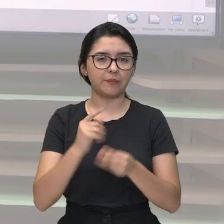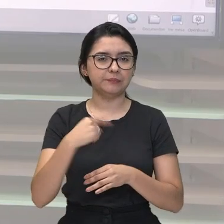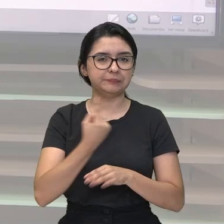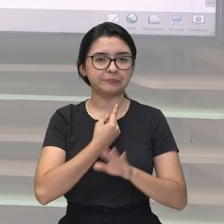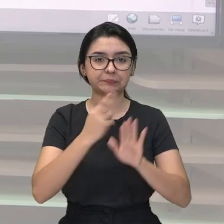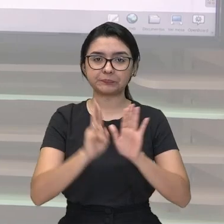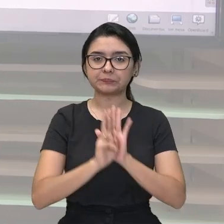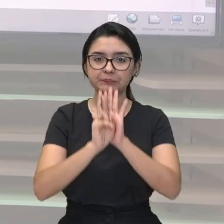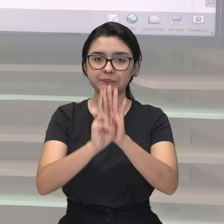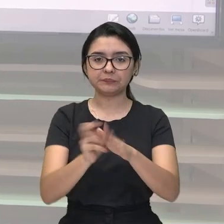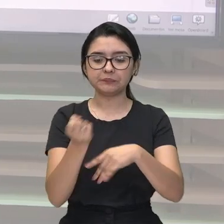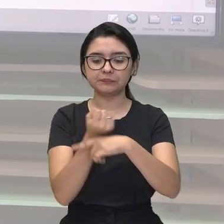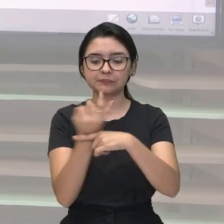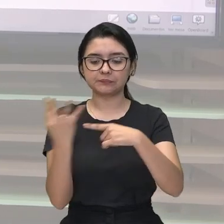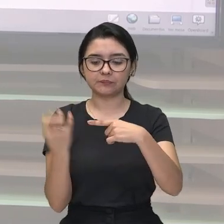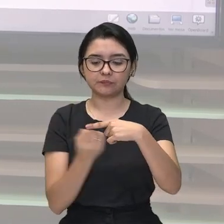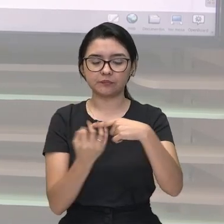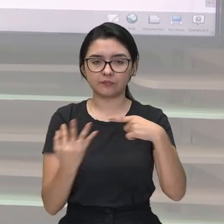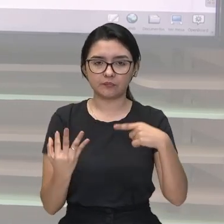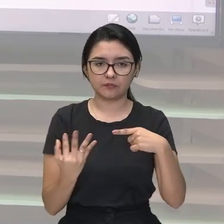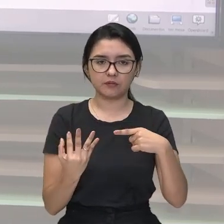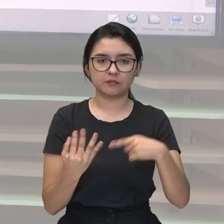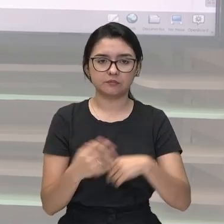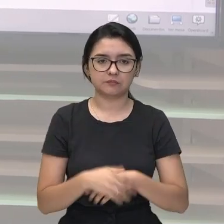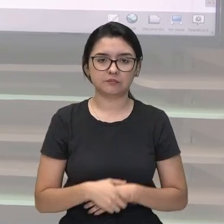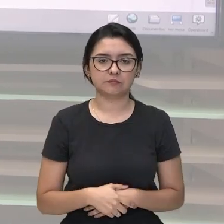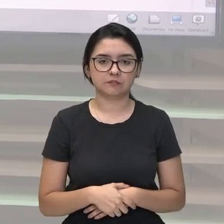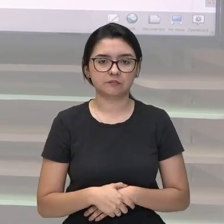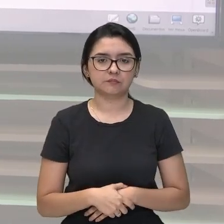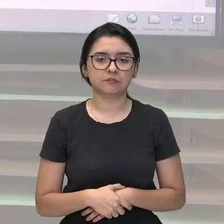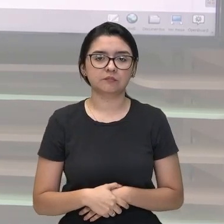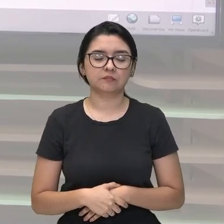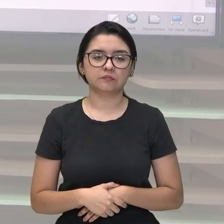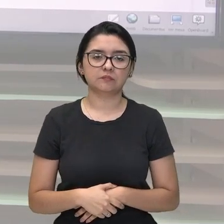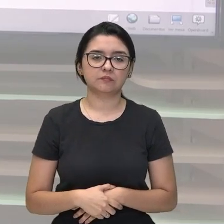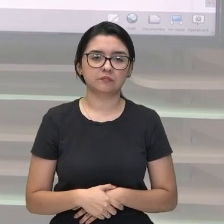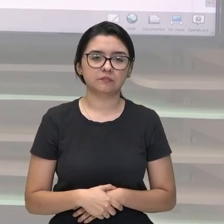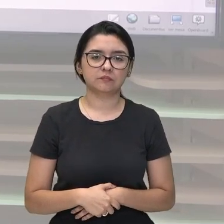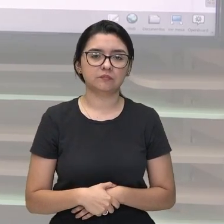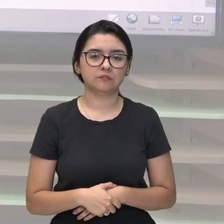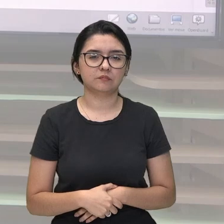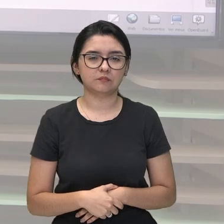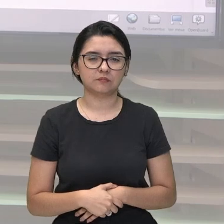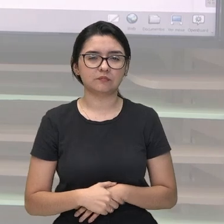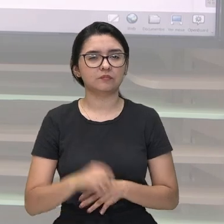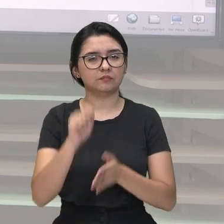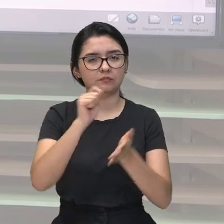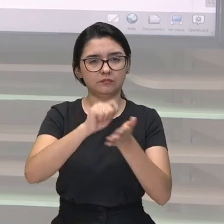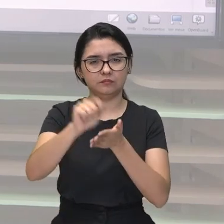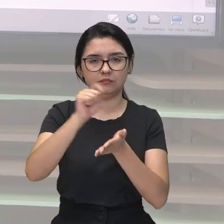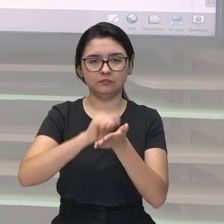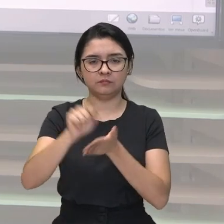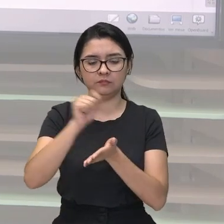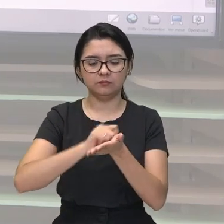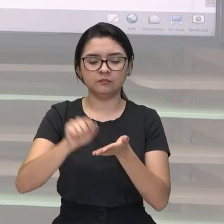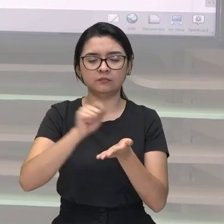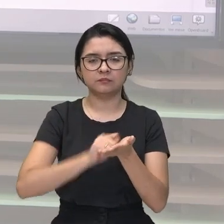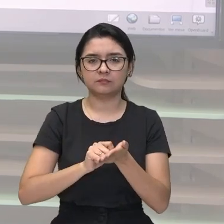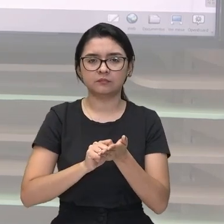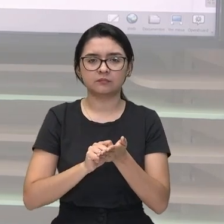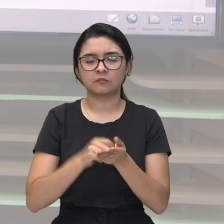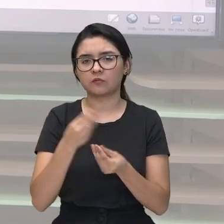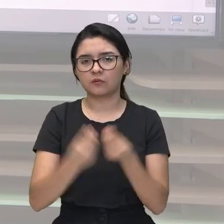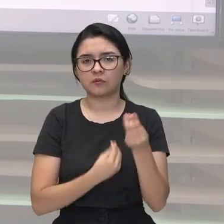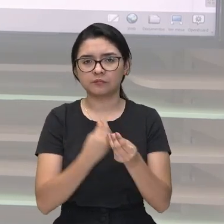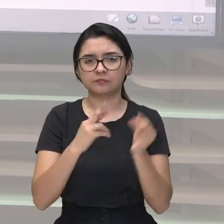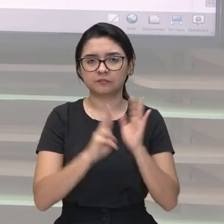essa fração? Ou melhor, como que a gente representa a parte que você escreveu dessa poesia que está aí nessa na tela? Como que você